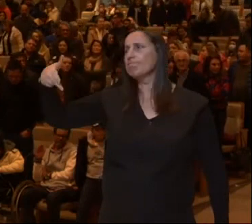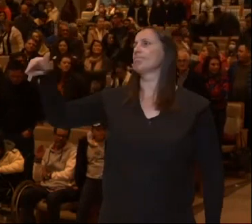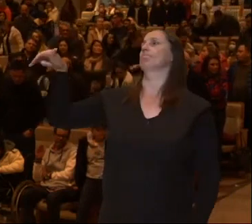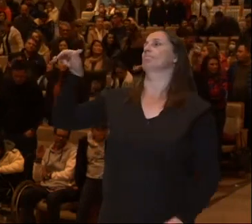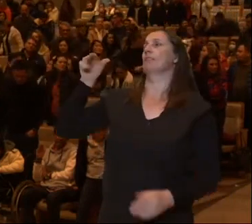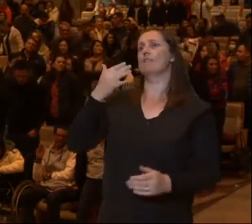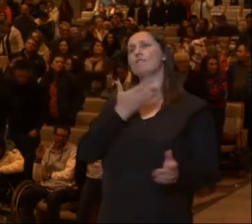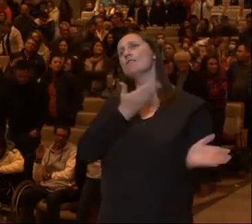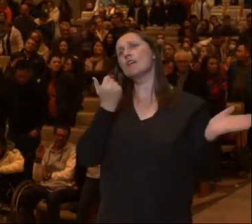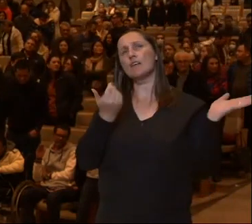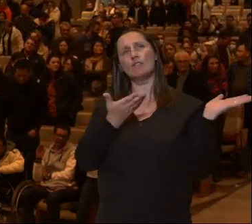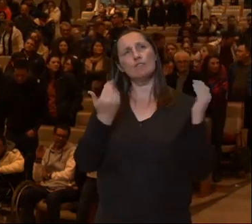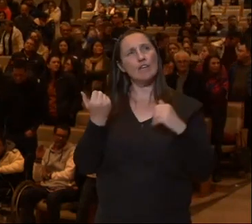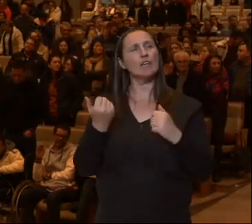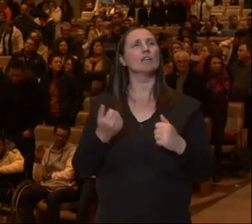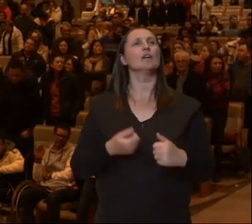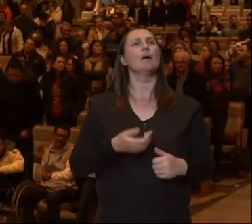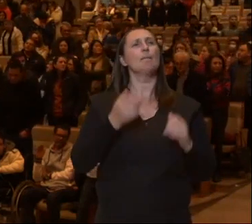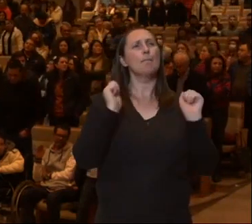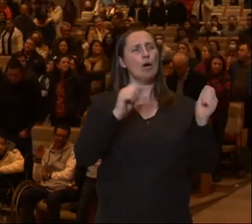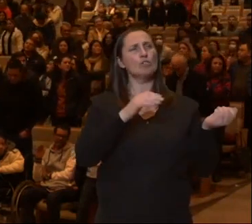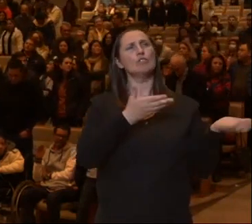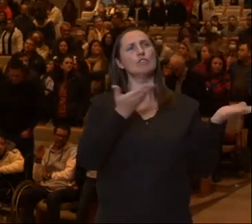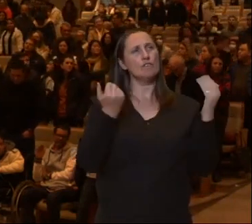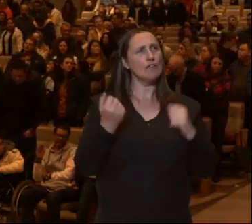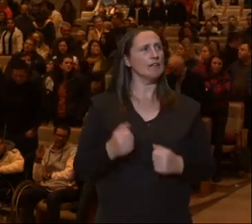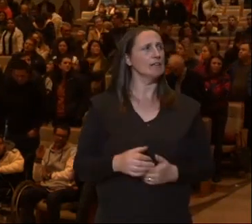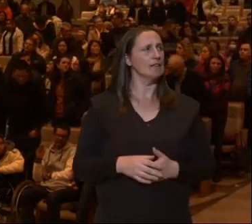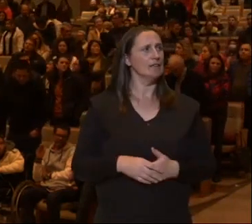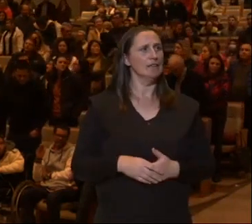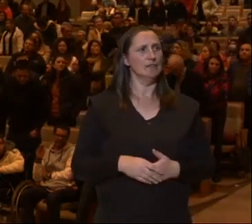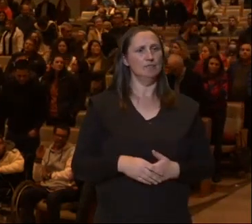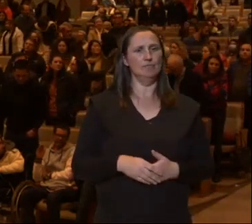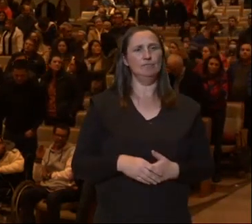Venha, pode vir, tem mais gente. Venha.